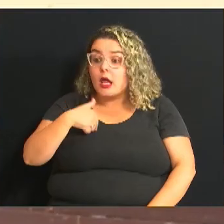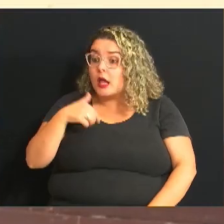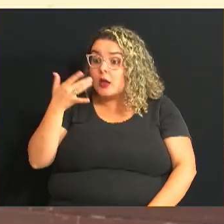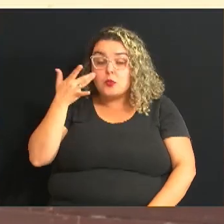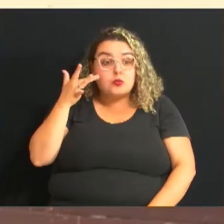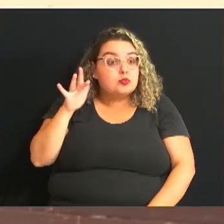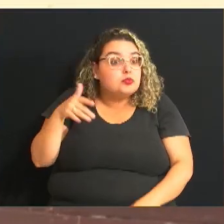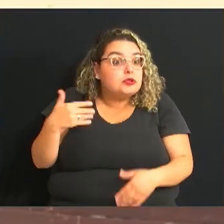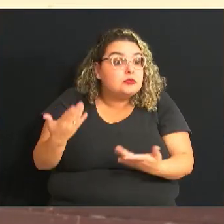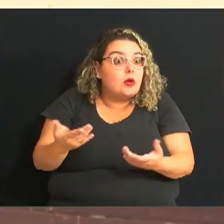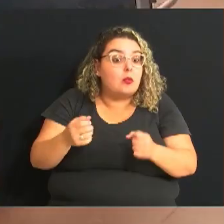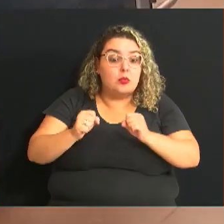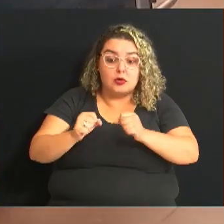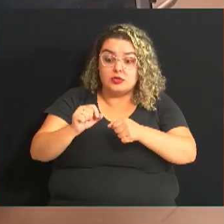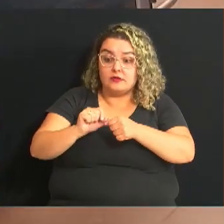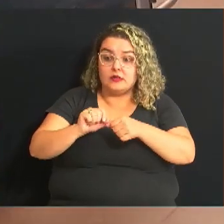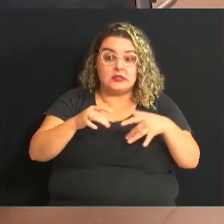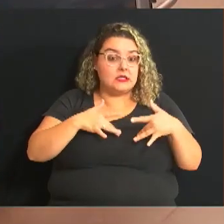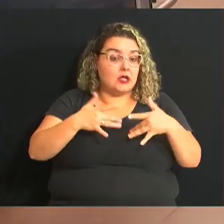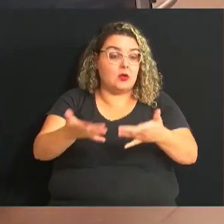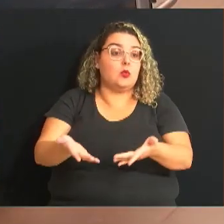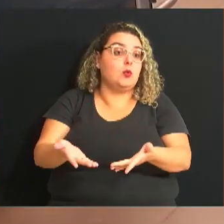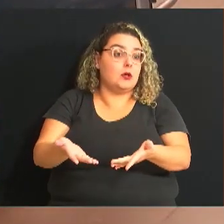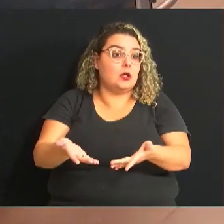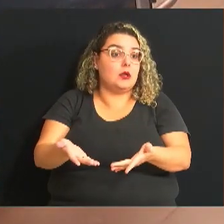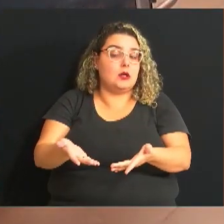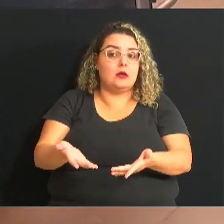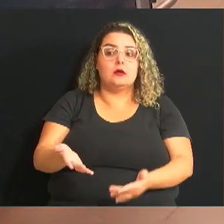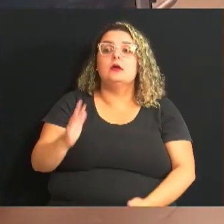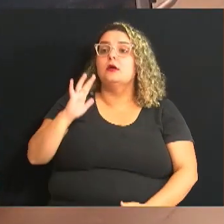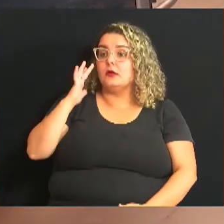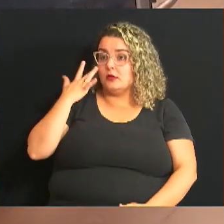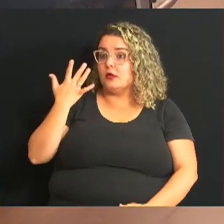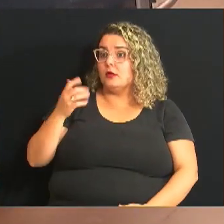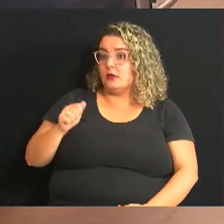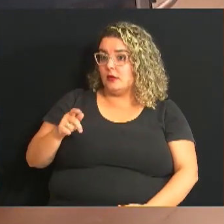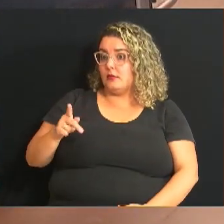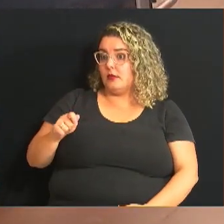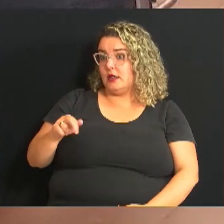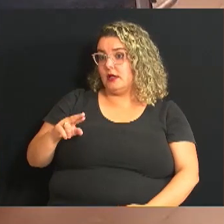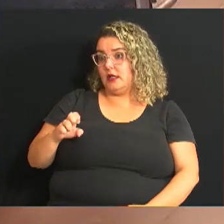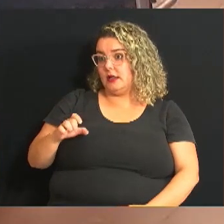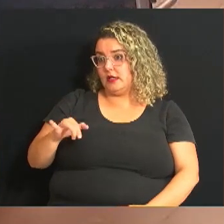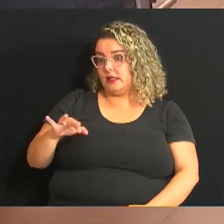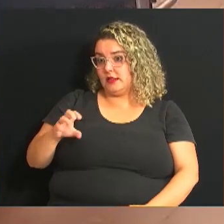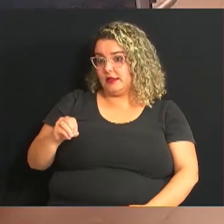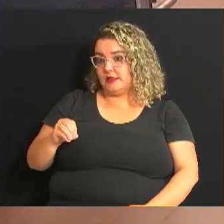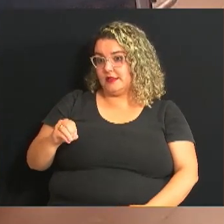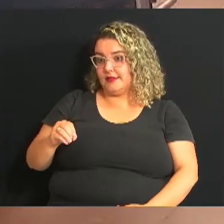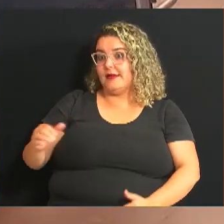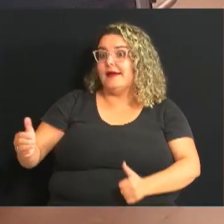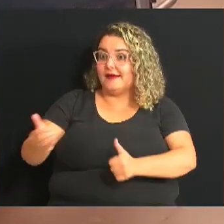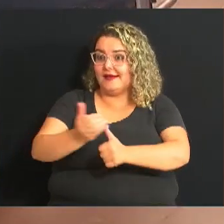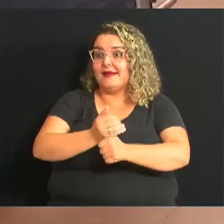eu poderia fazer essa doação. E também, eu acho que o Aparecido pode explicar, porque ele domina muito isso,